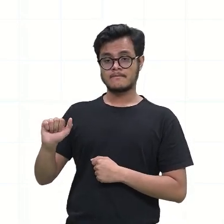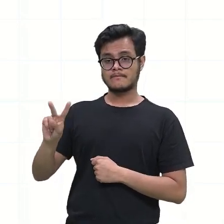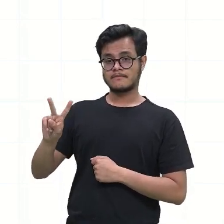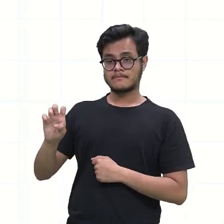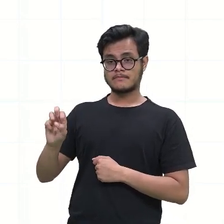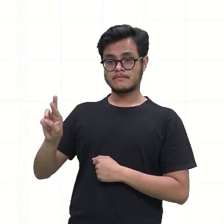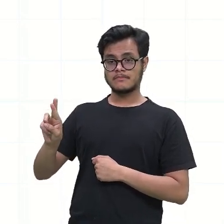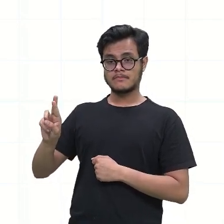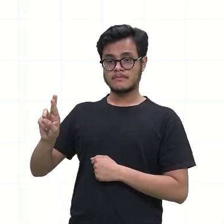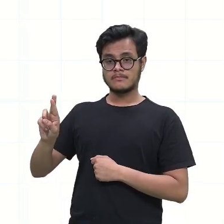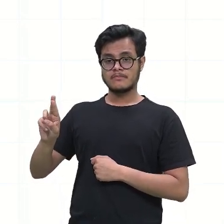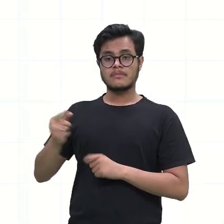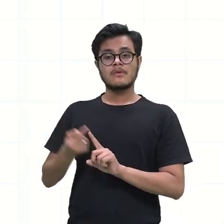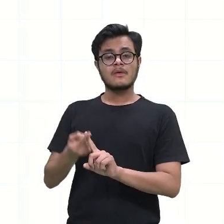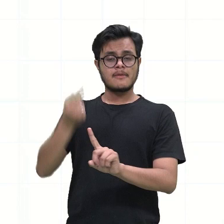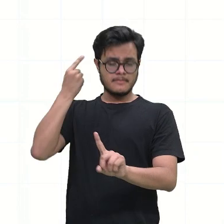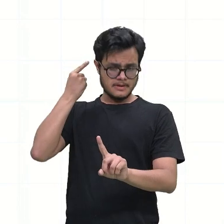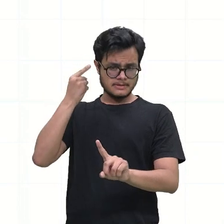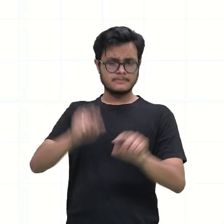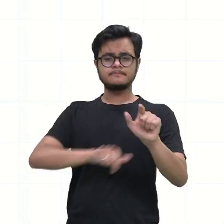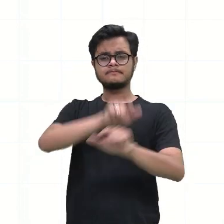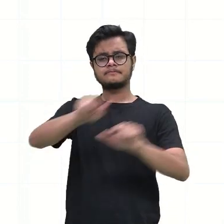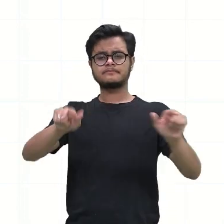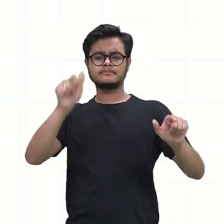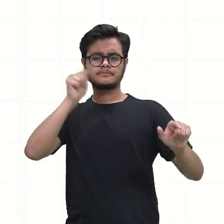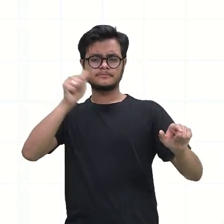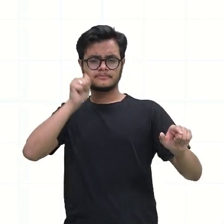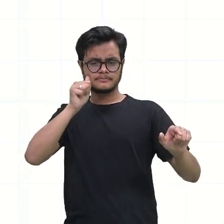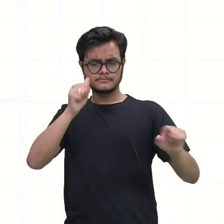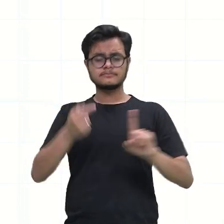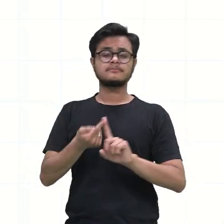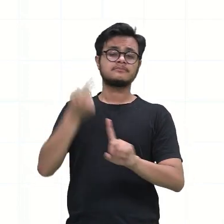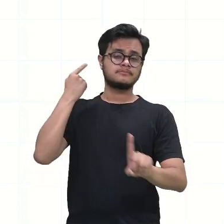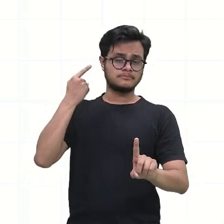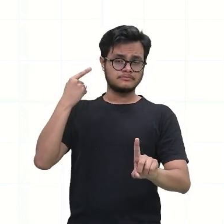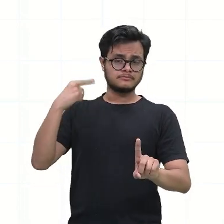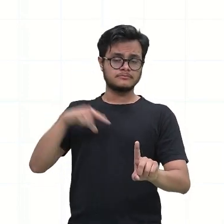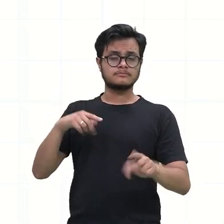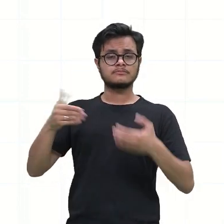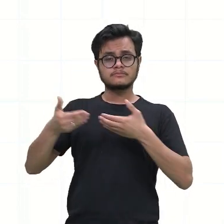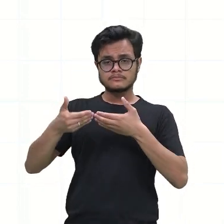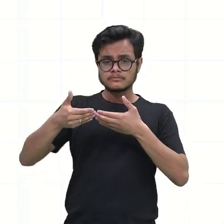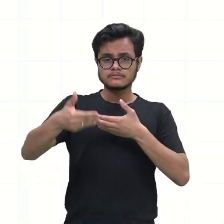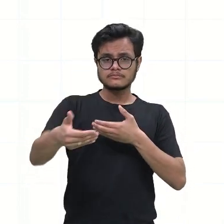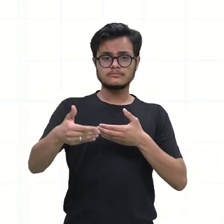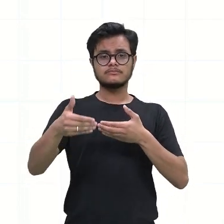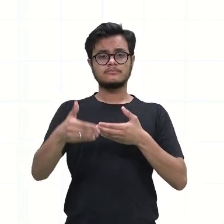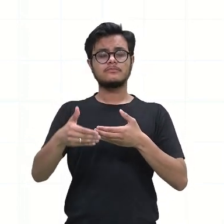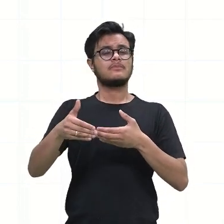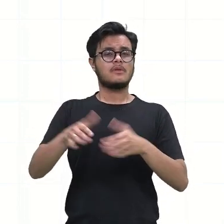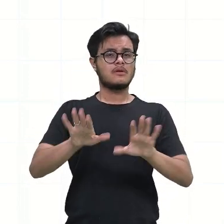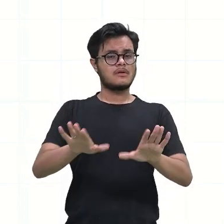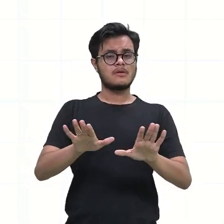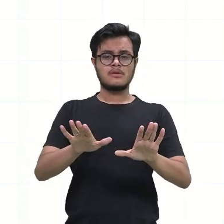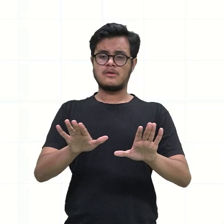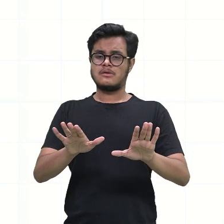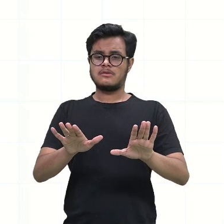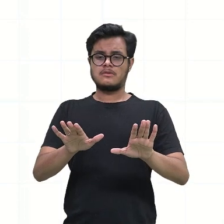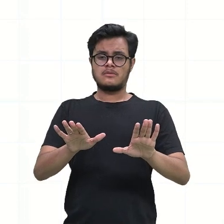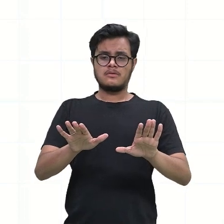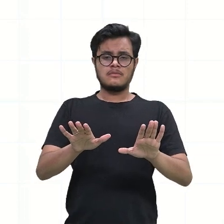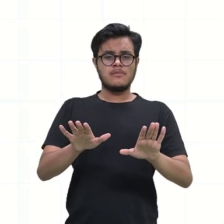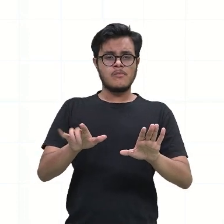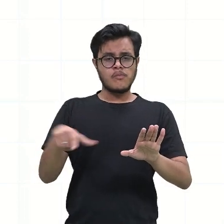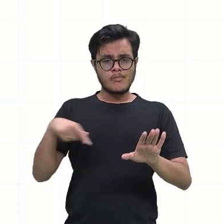no passado. As mulheres islandesas entraram no verbo, temos o verbo entraram, que vai indicar também uma ação do passado.